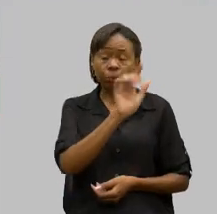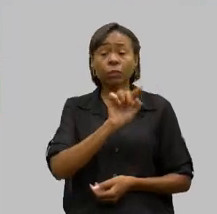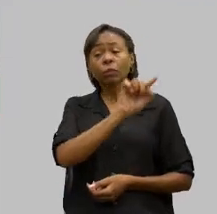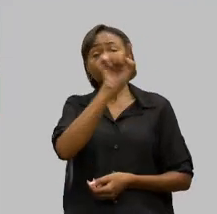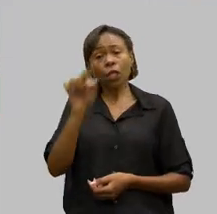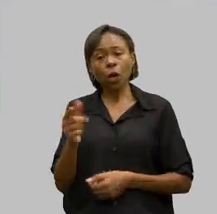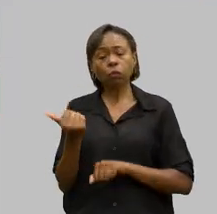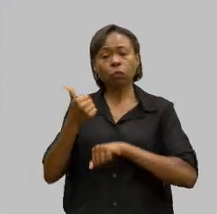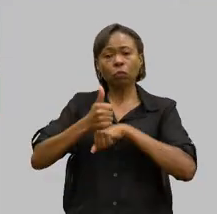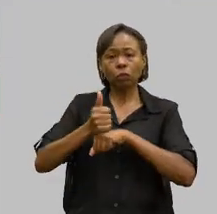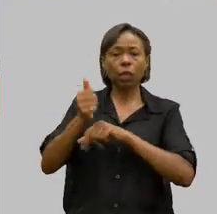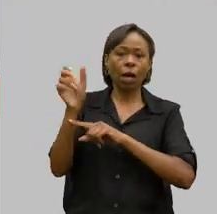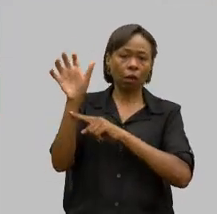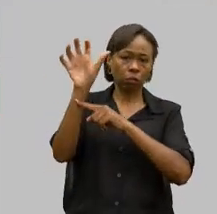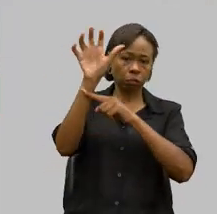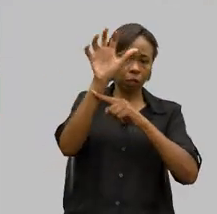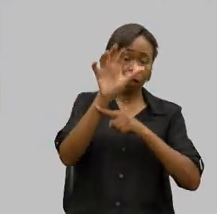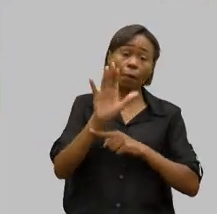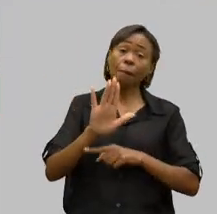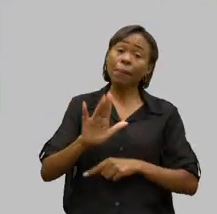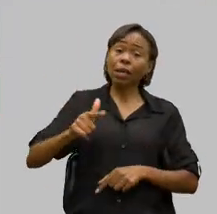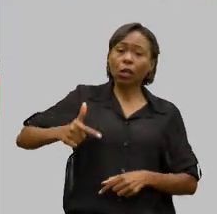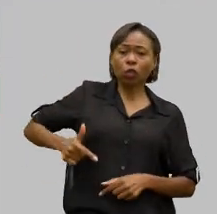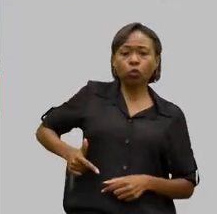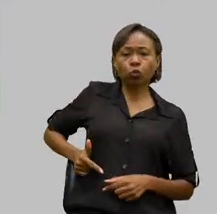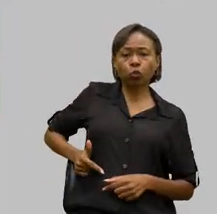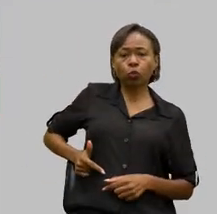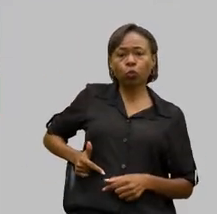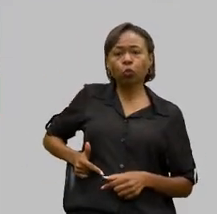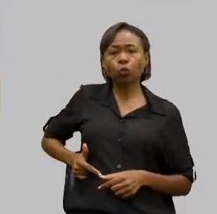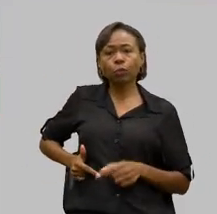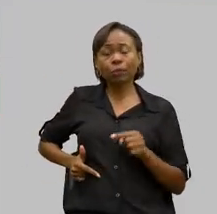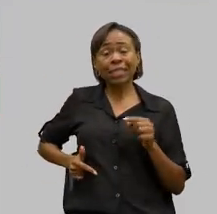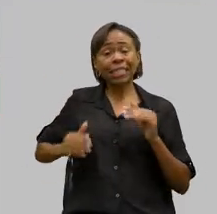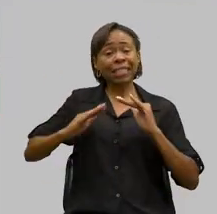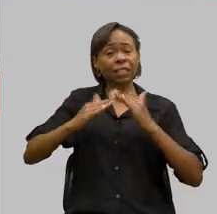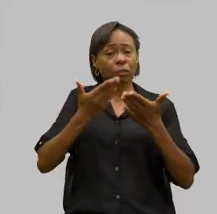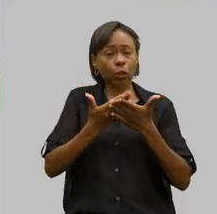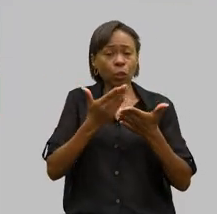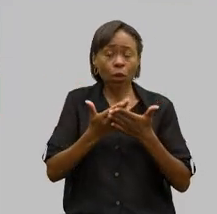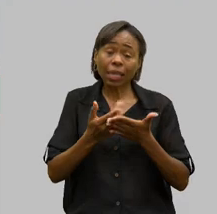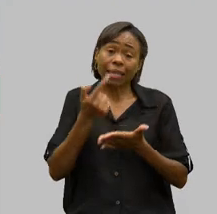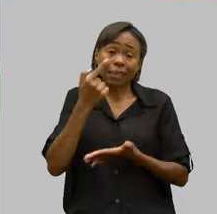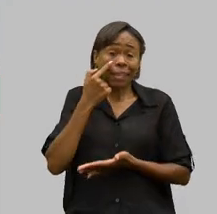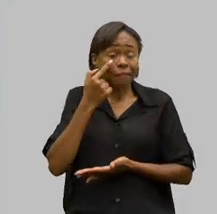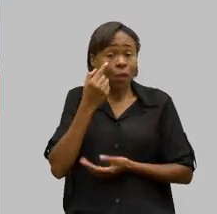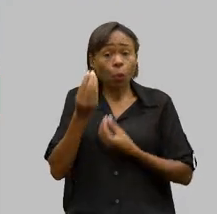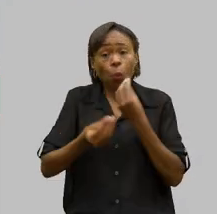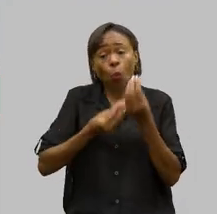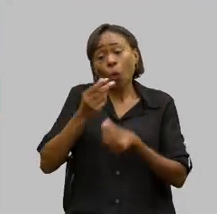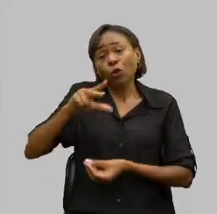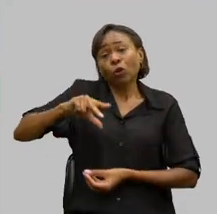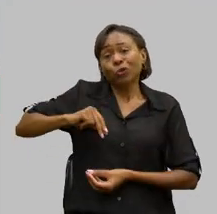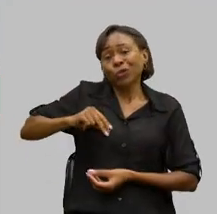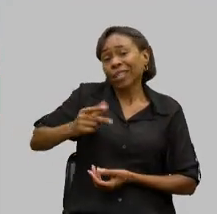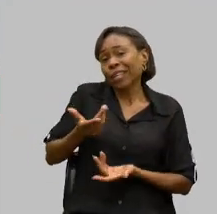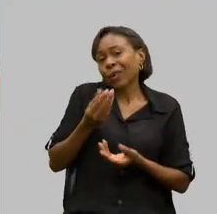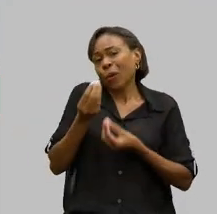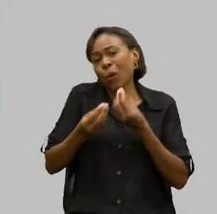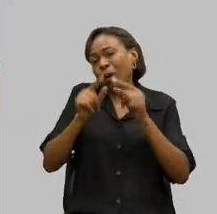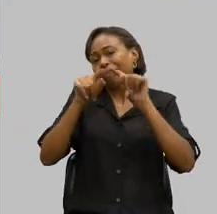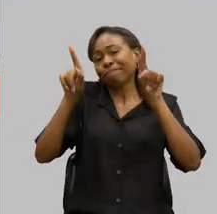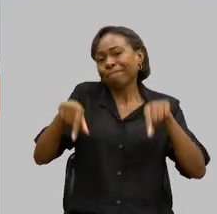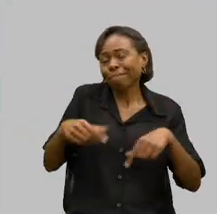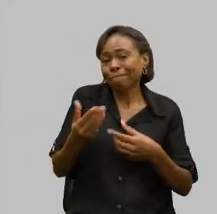fala na questão do segurança armada, dentro da escola nós precisamos de ver qual vai ser essa função e como vai ser feita, porque tem toda uma questão do